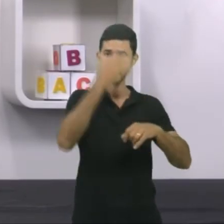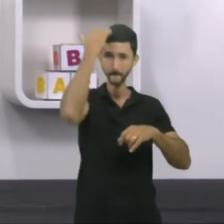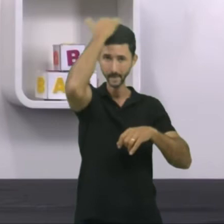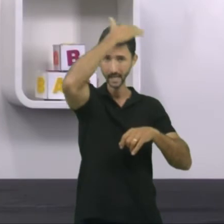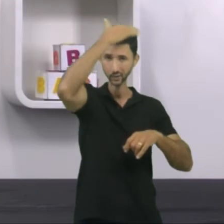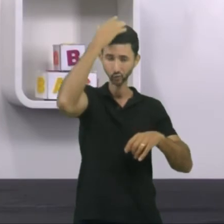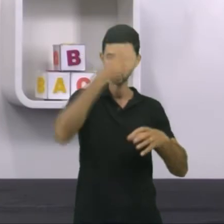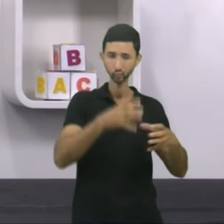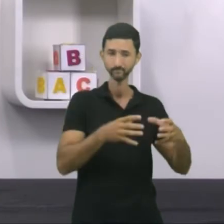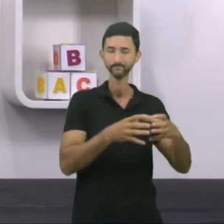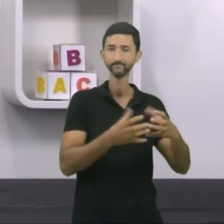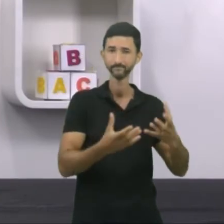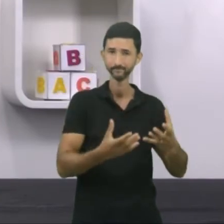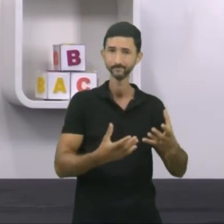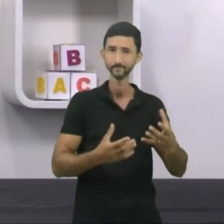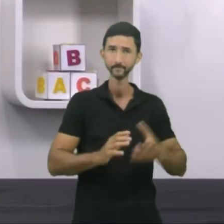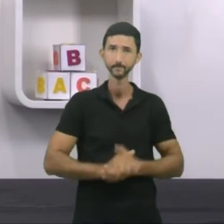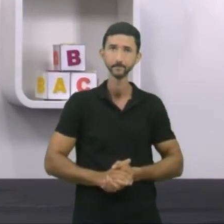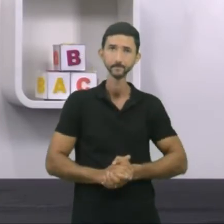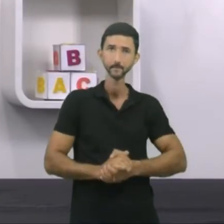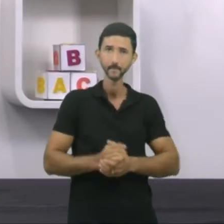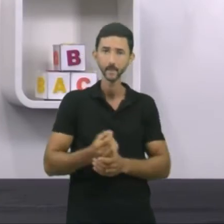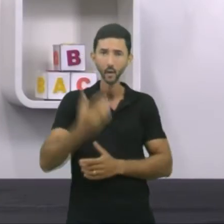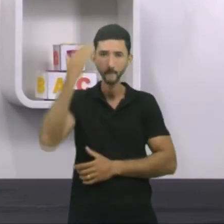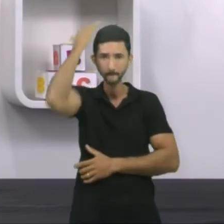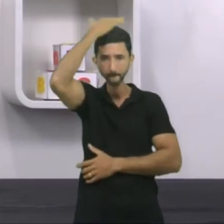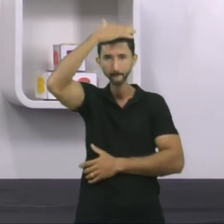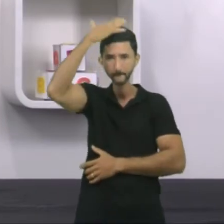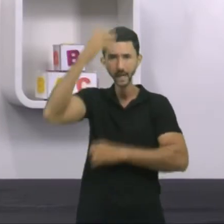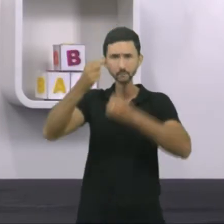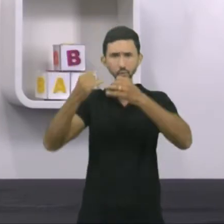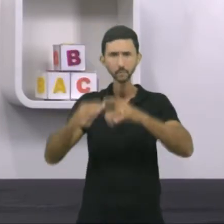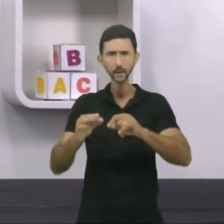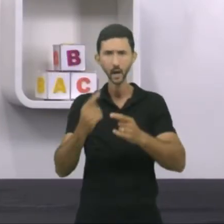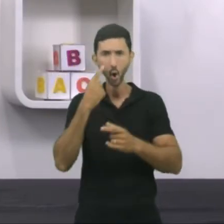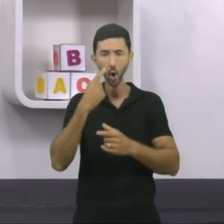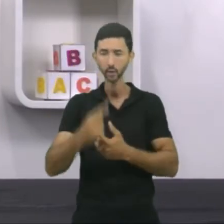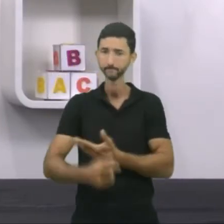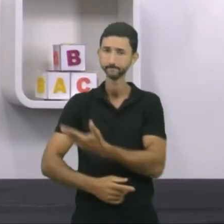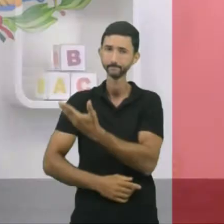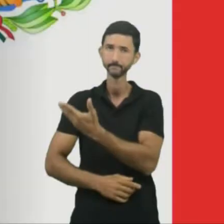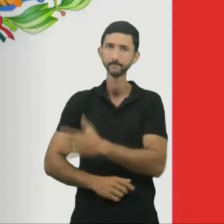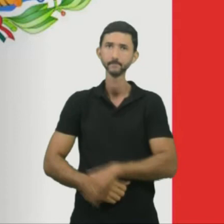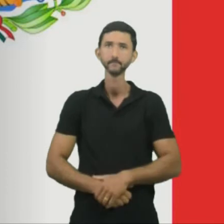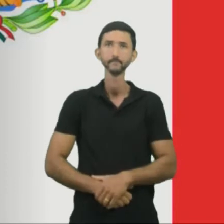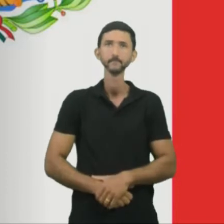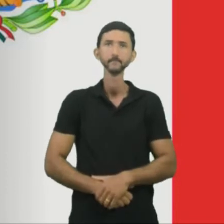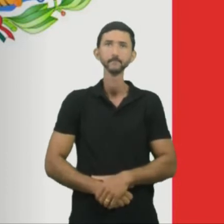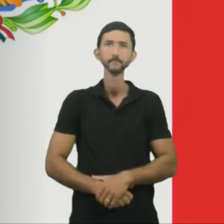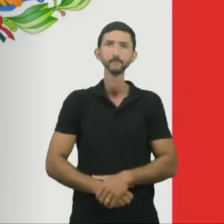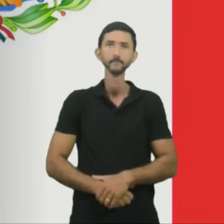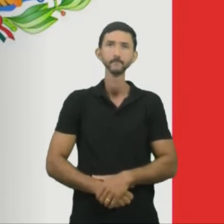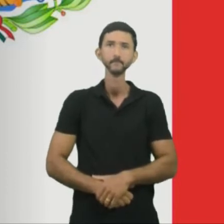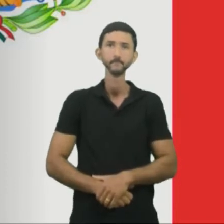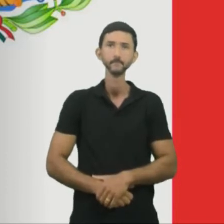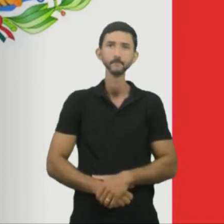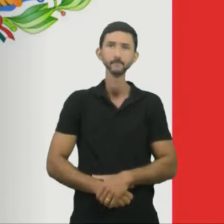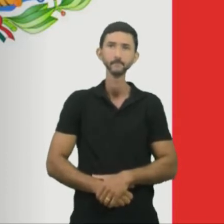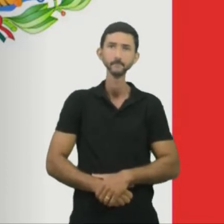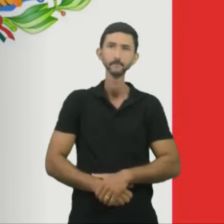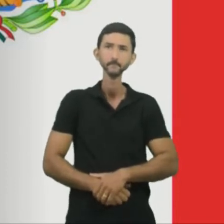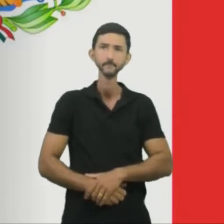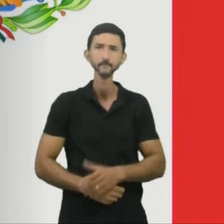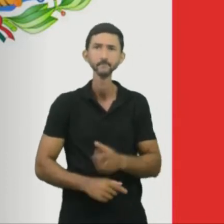México. Vamos falar um pouquinho do vizinho México agora. O México,